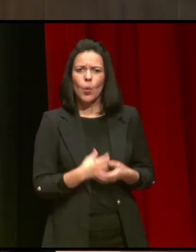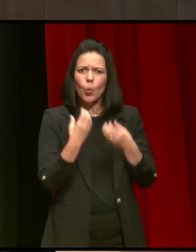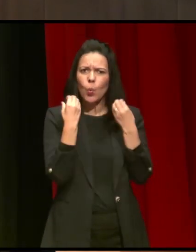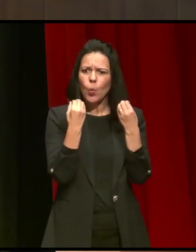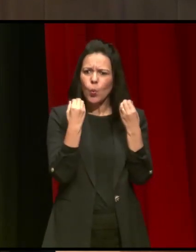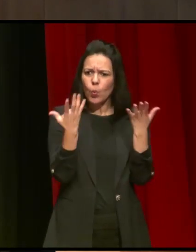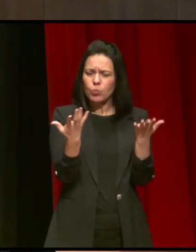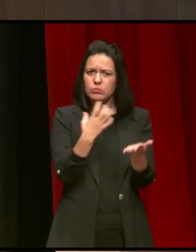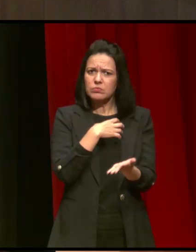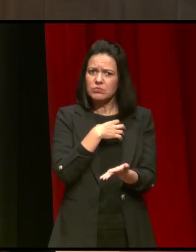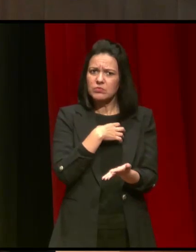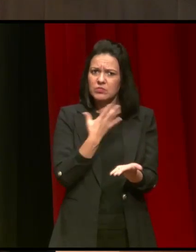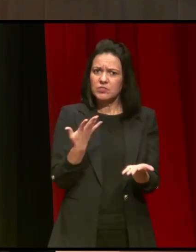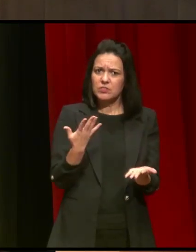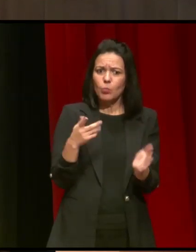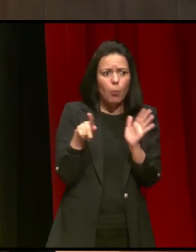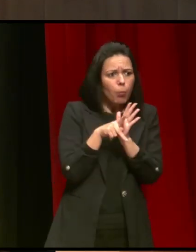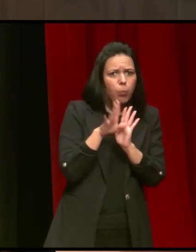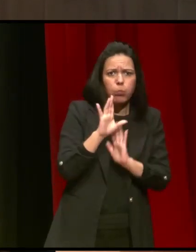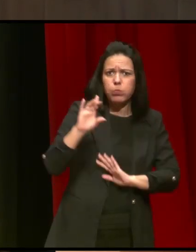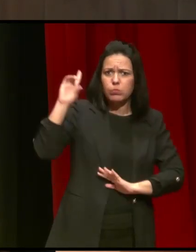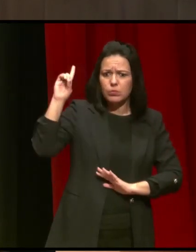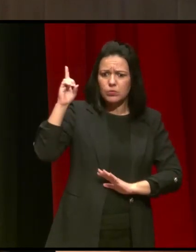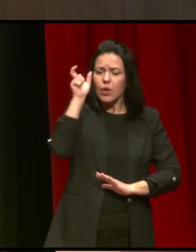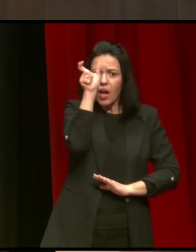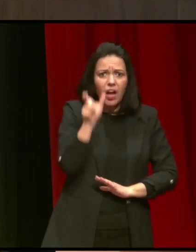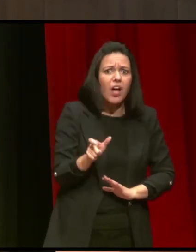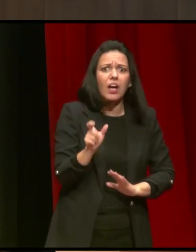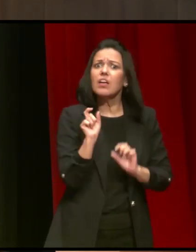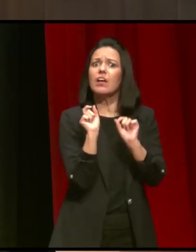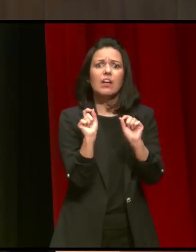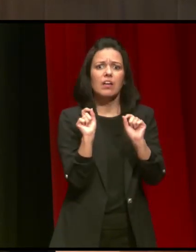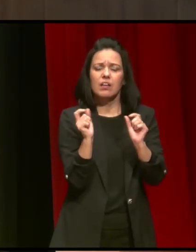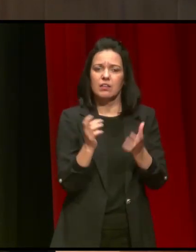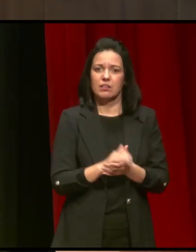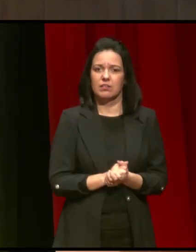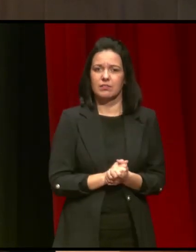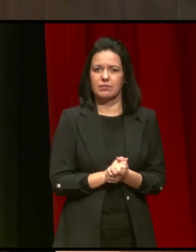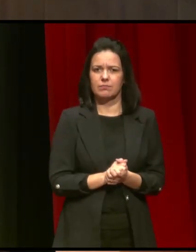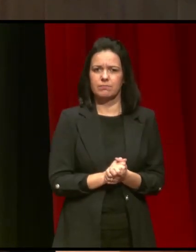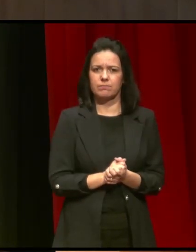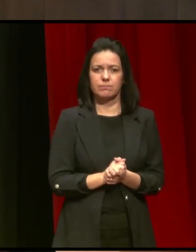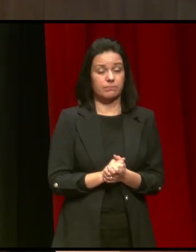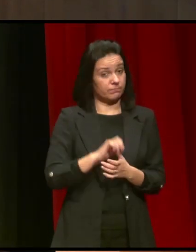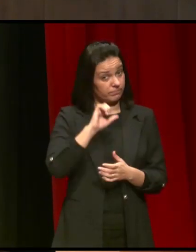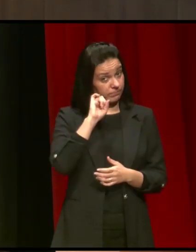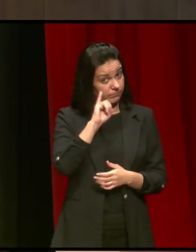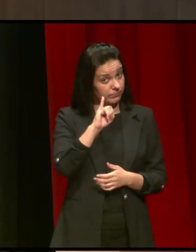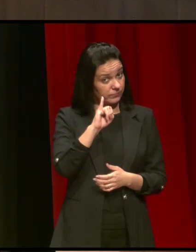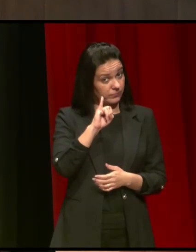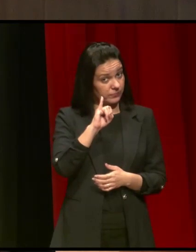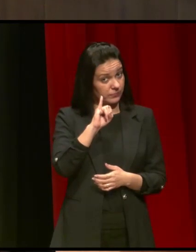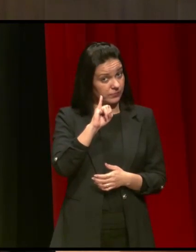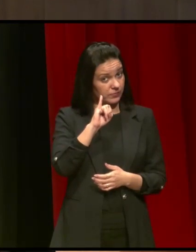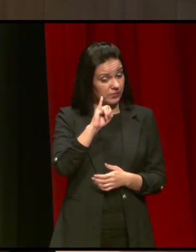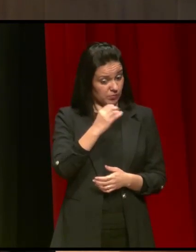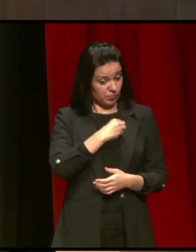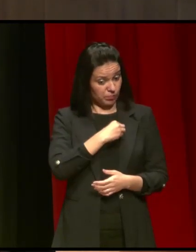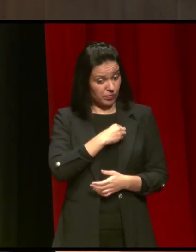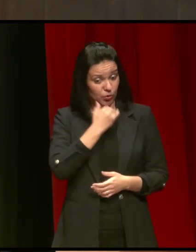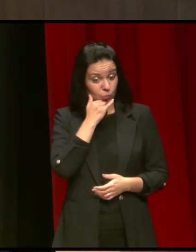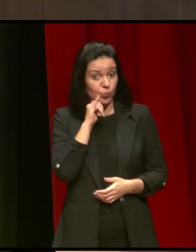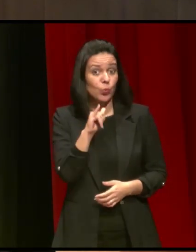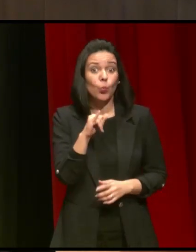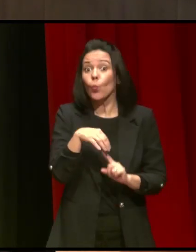blasfêmia, como é que ele pode perdoar pecados? Aliás, vão explicar, quem pode perdoar pecados a não ser um, que é Deus. Eles estão